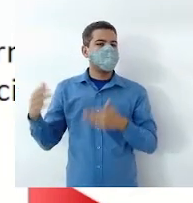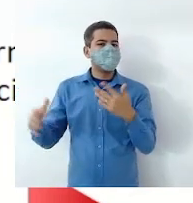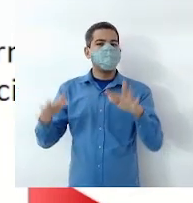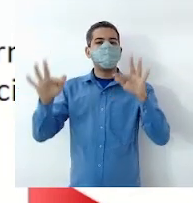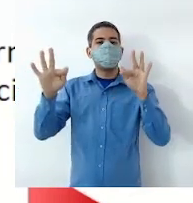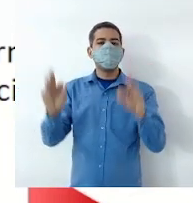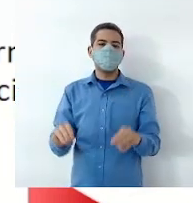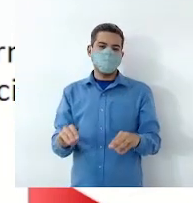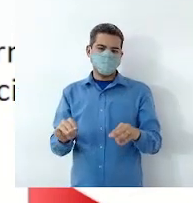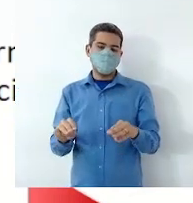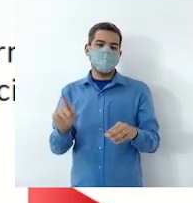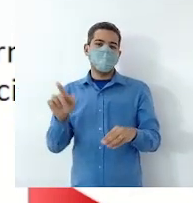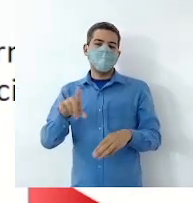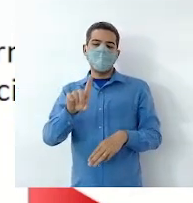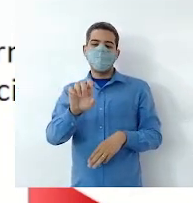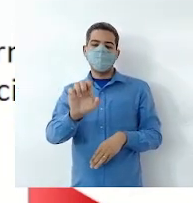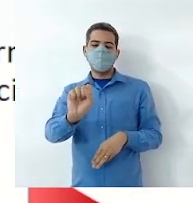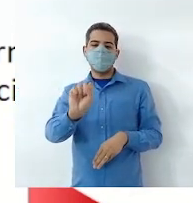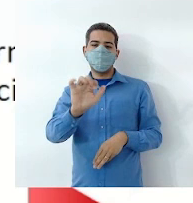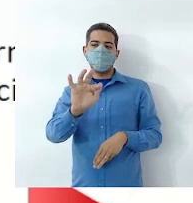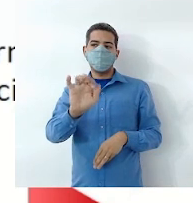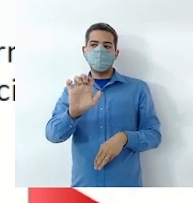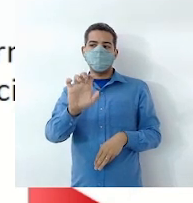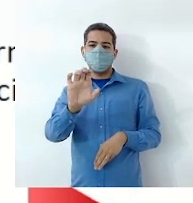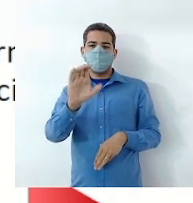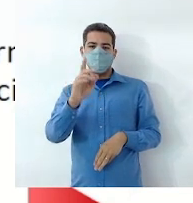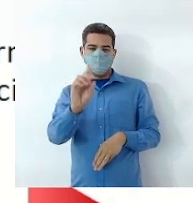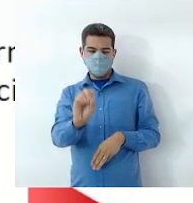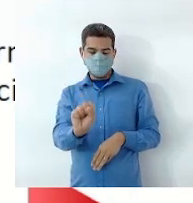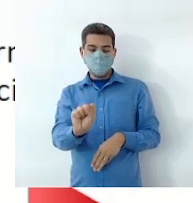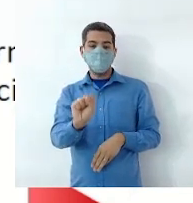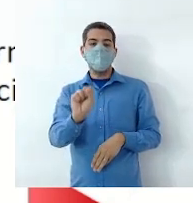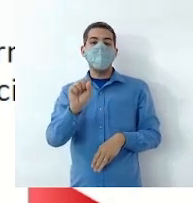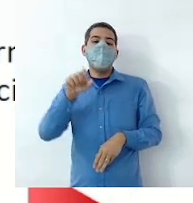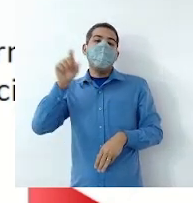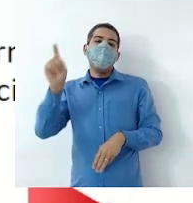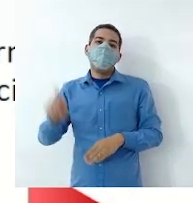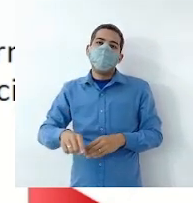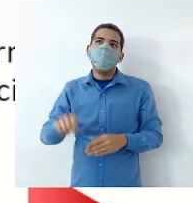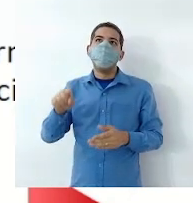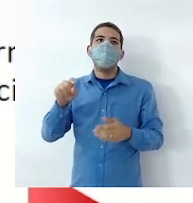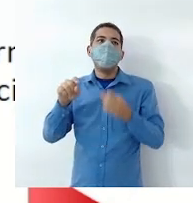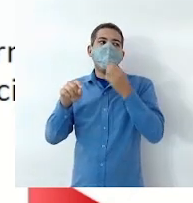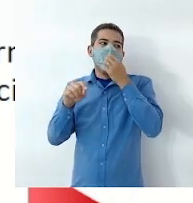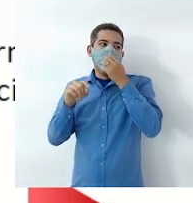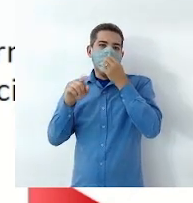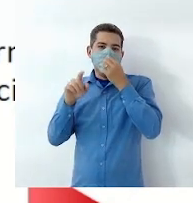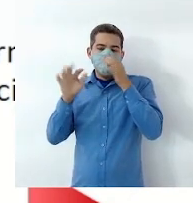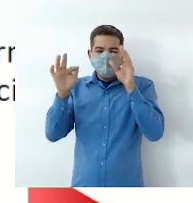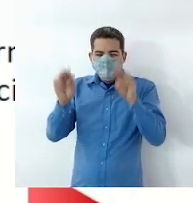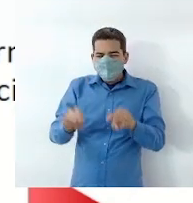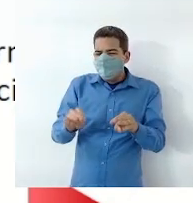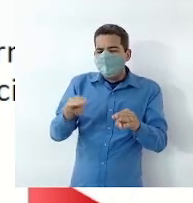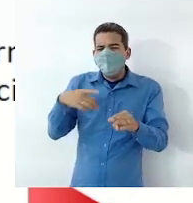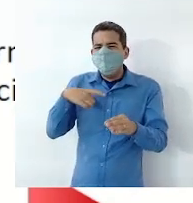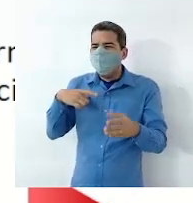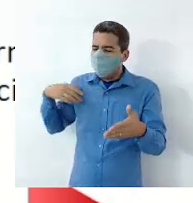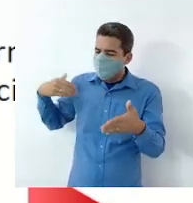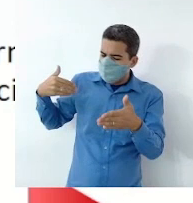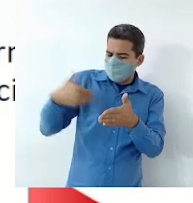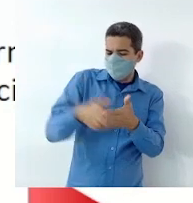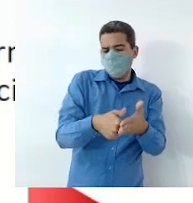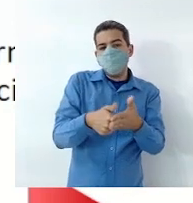também chamado de conclusão. Ele é determinado pela parte final da narrativa, onde a partir